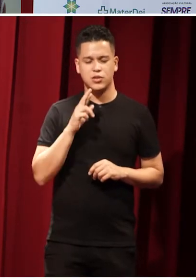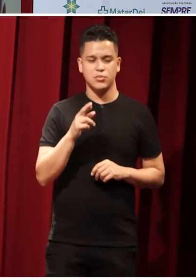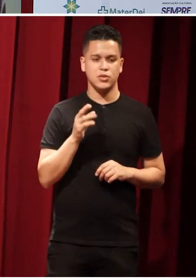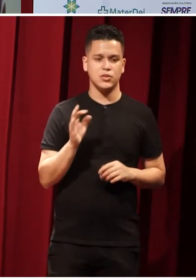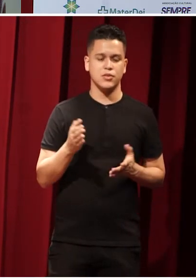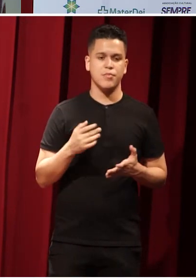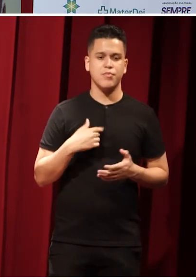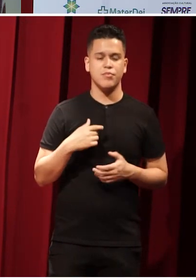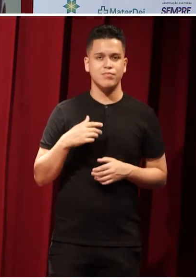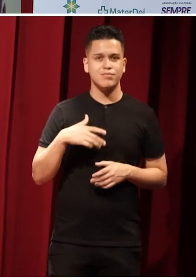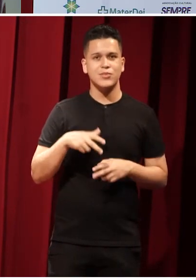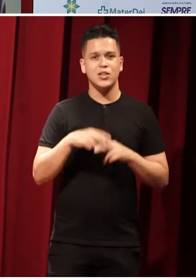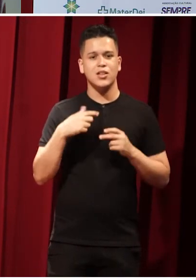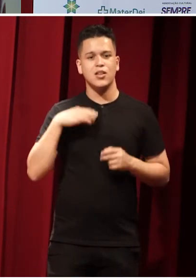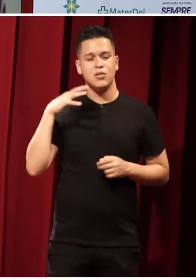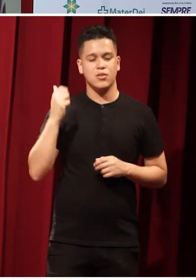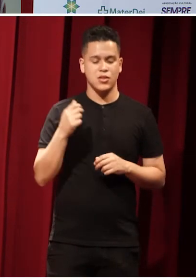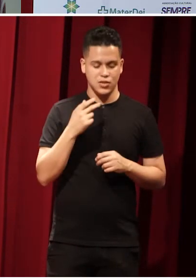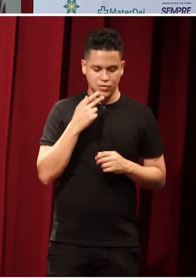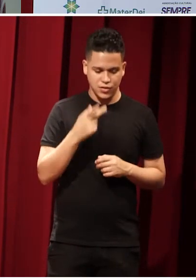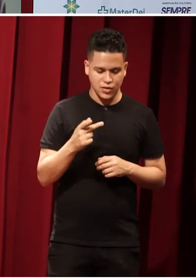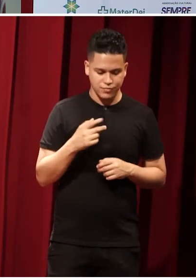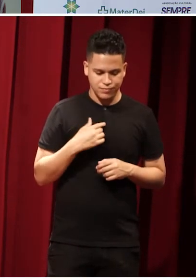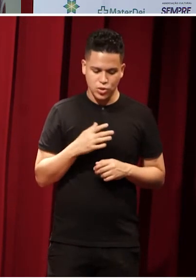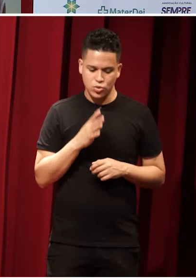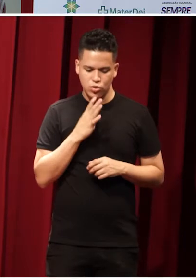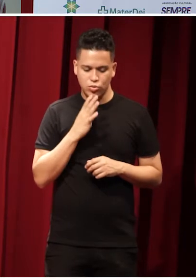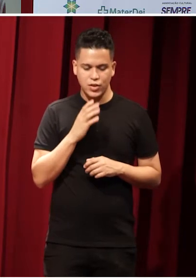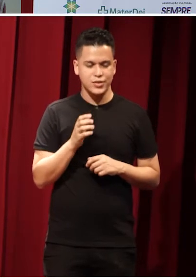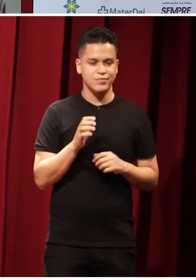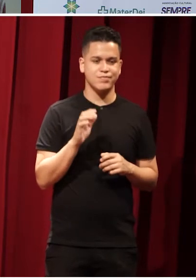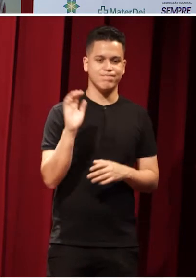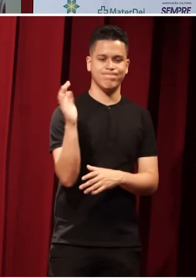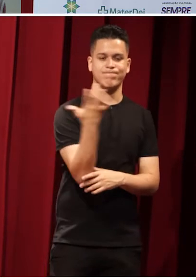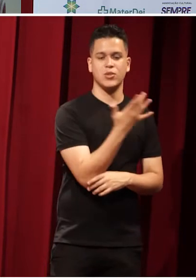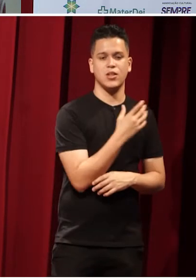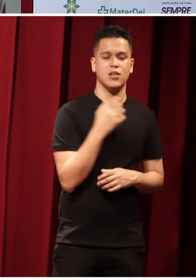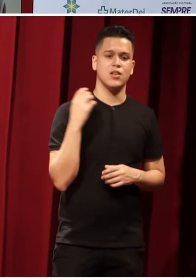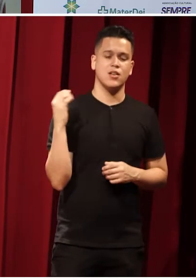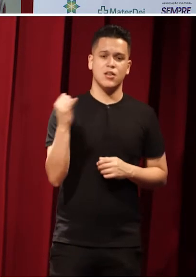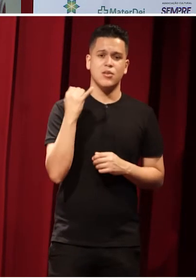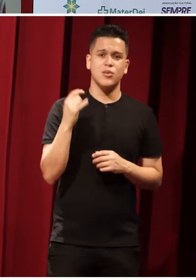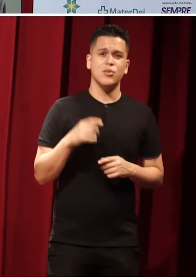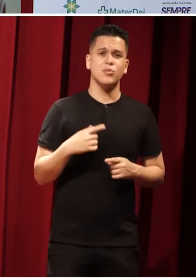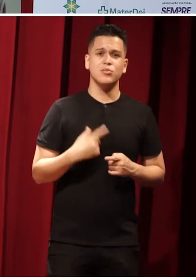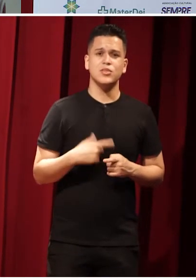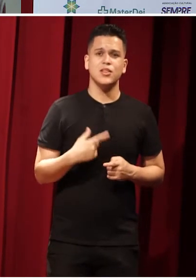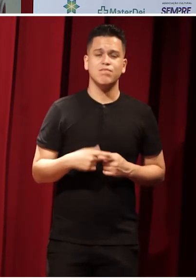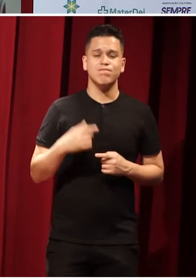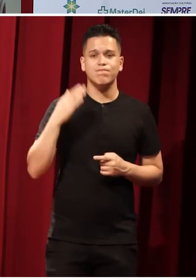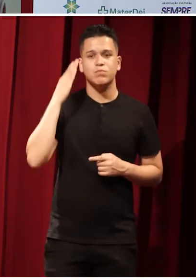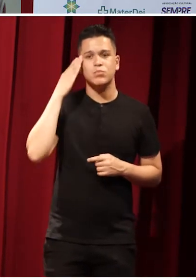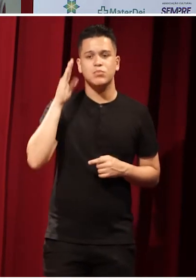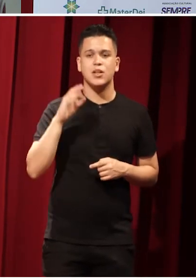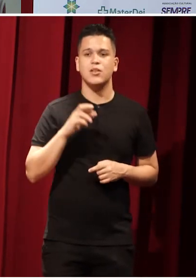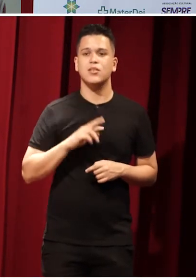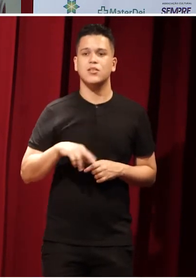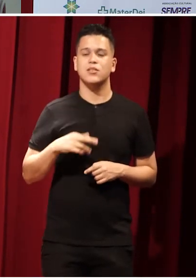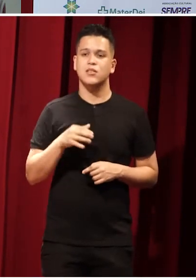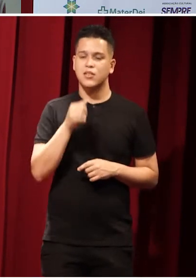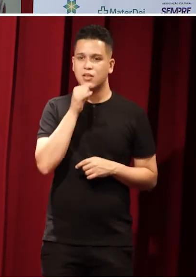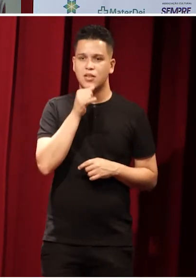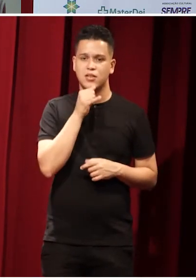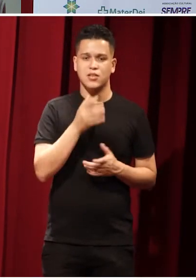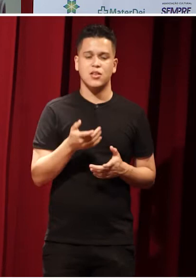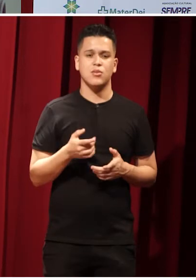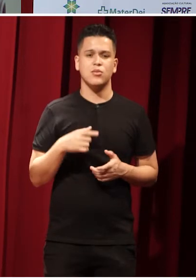da natureza é fundamental. Porque não se trata... O padrão com o